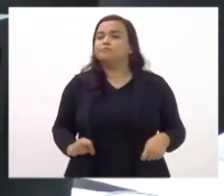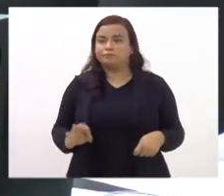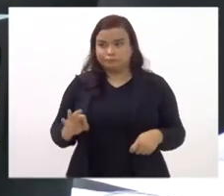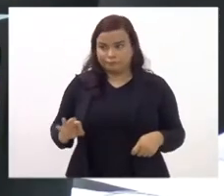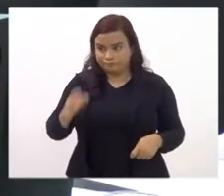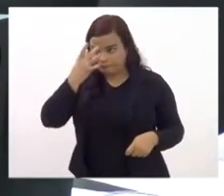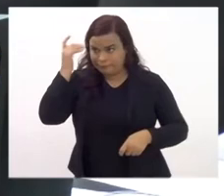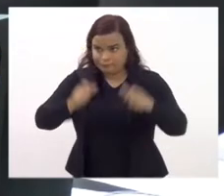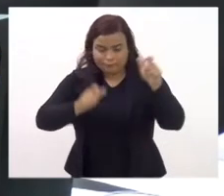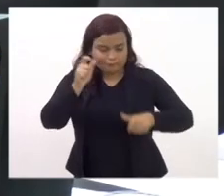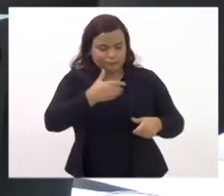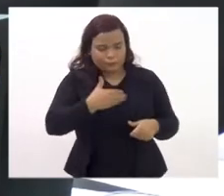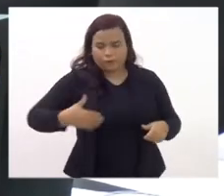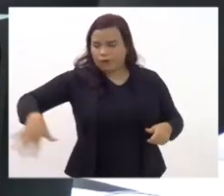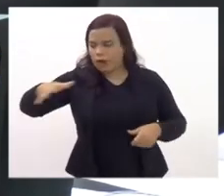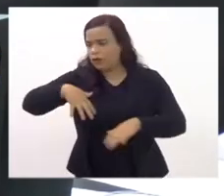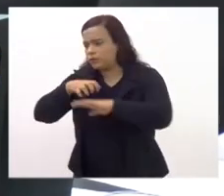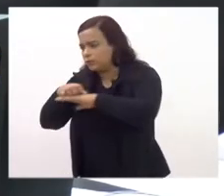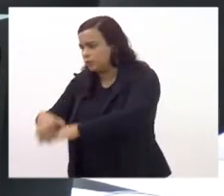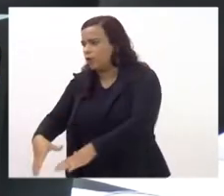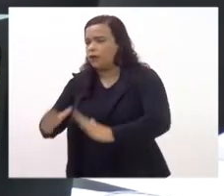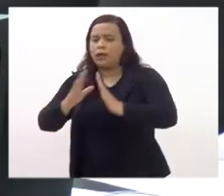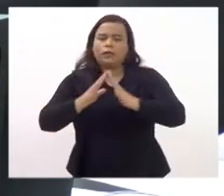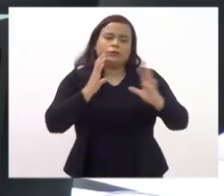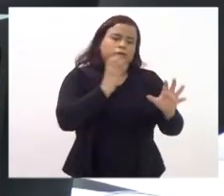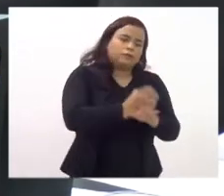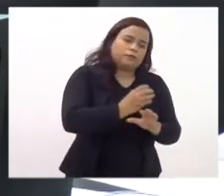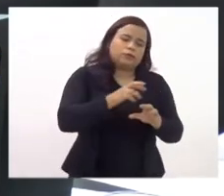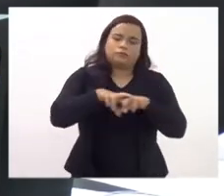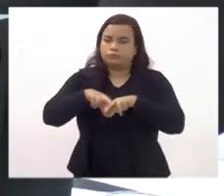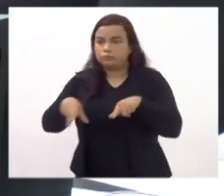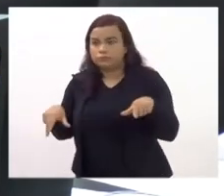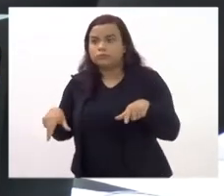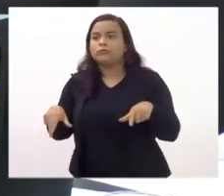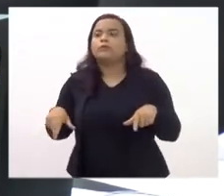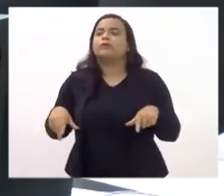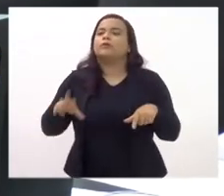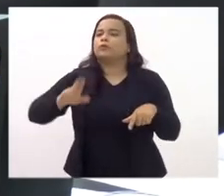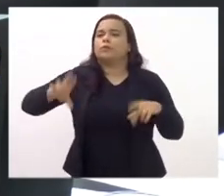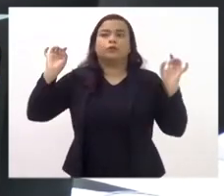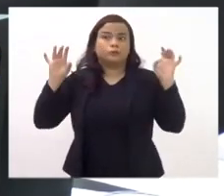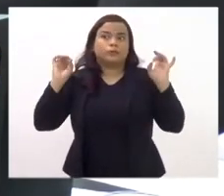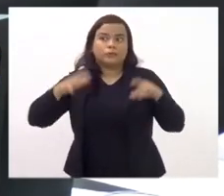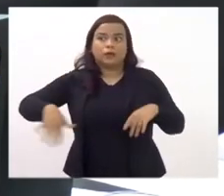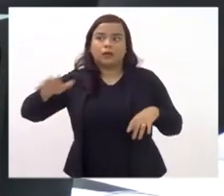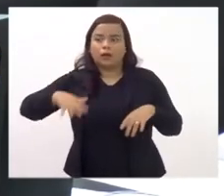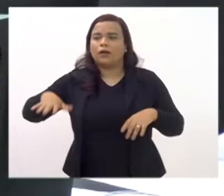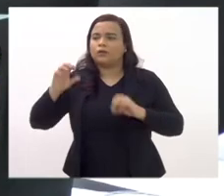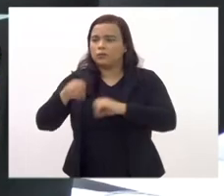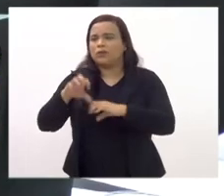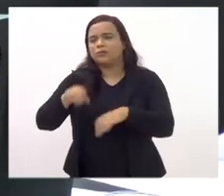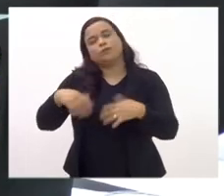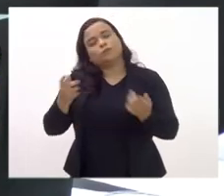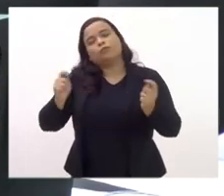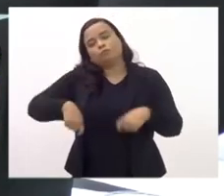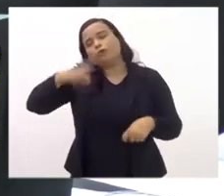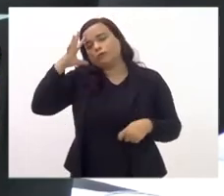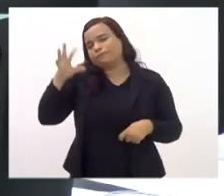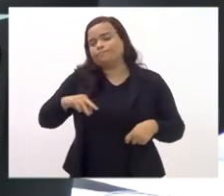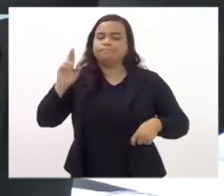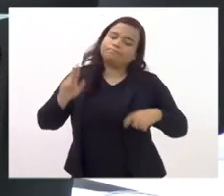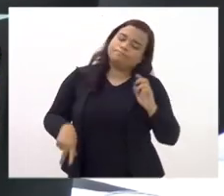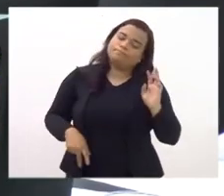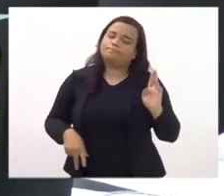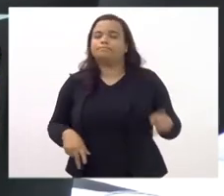acompanhando aqui, que são da área de transporte, da Casa Civil, não necessariamente são especialistas em educação, então pode ser que não compreendam essa